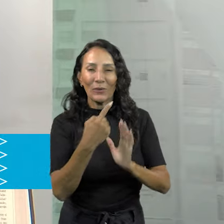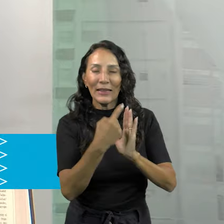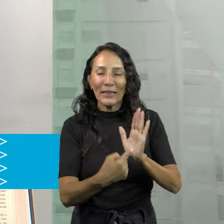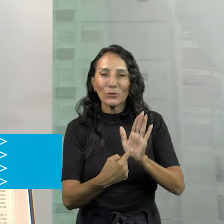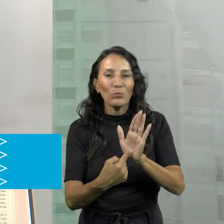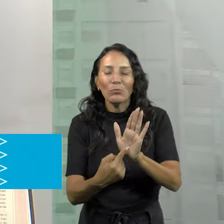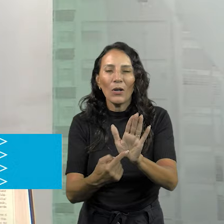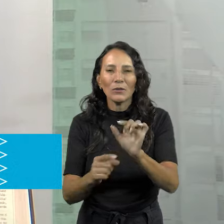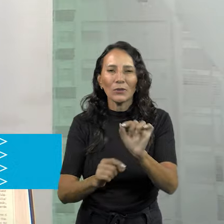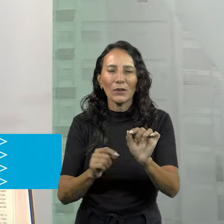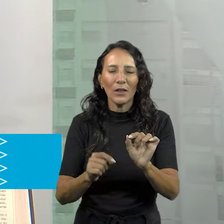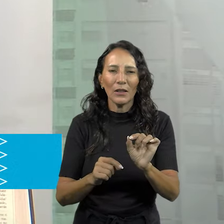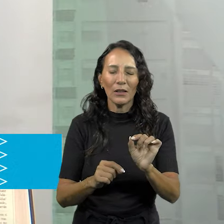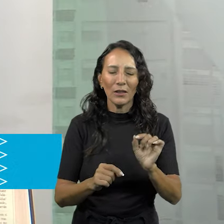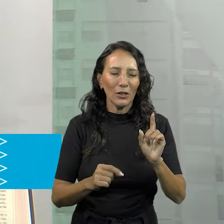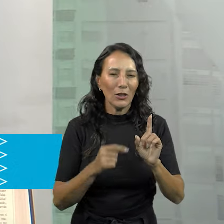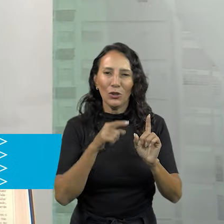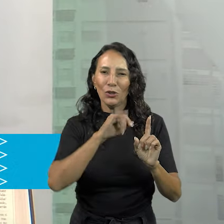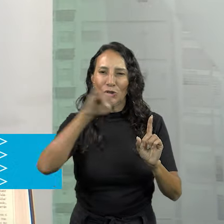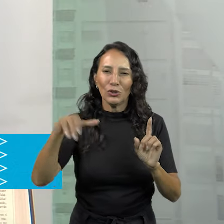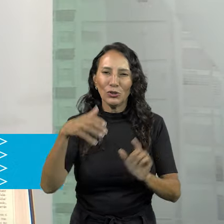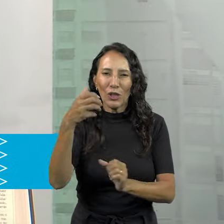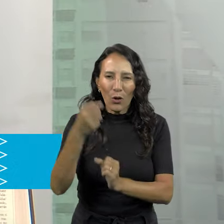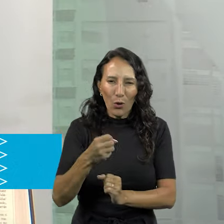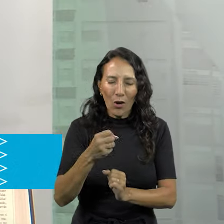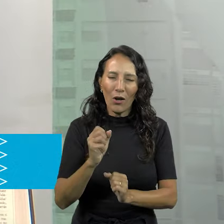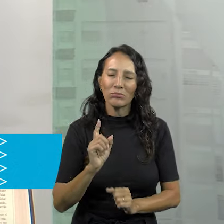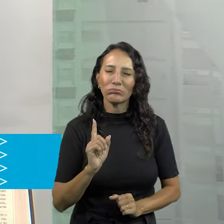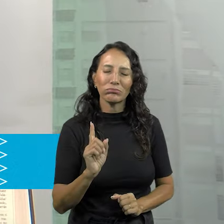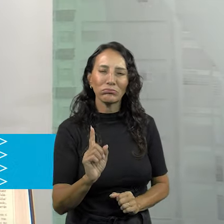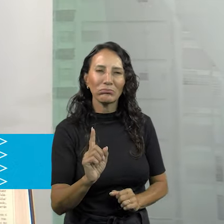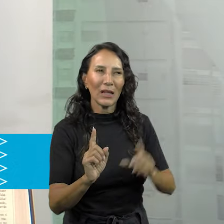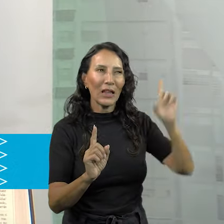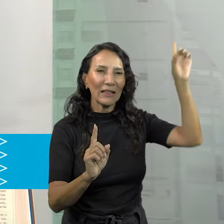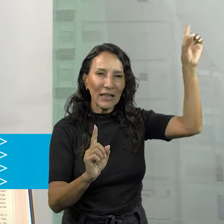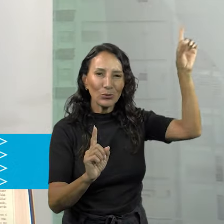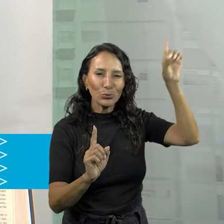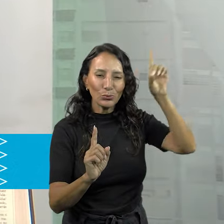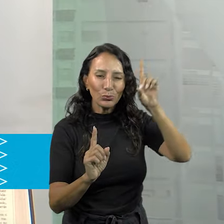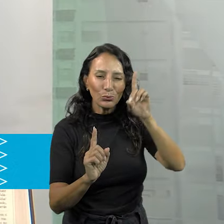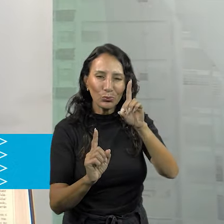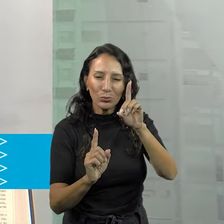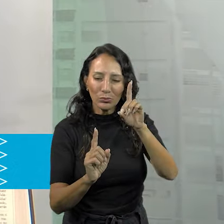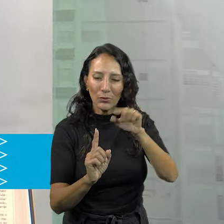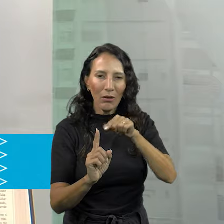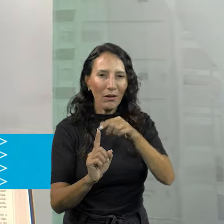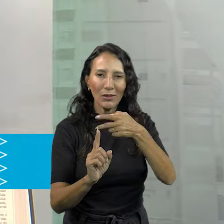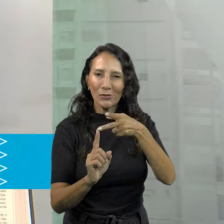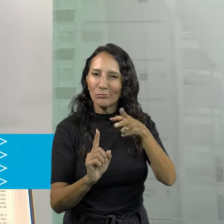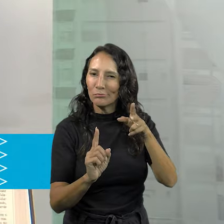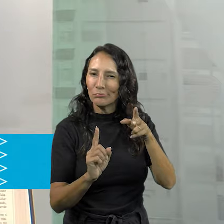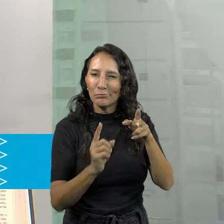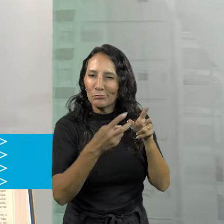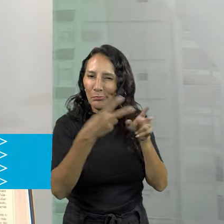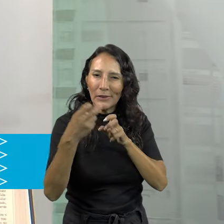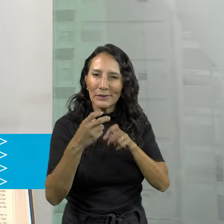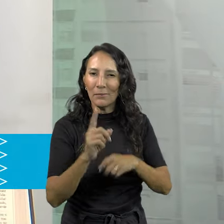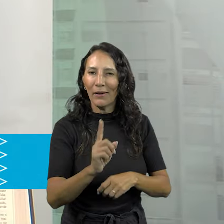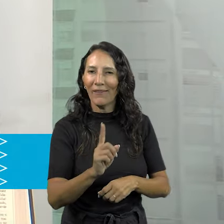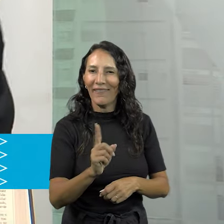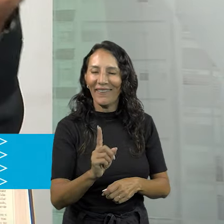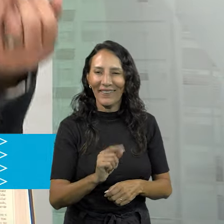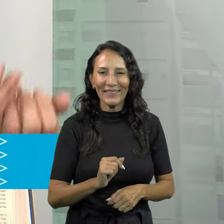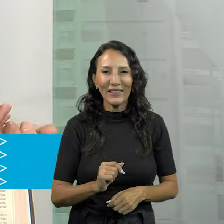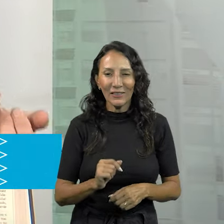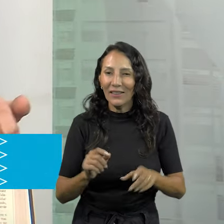Quantas vezes Deus se manifesta e nós ficamos inertes? Quantas vezes Deus se manifesta,